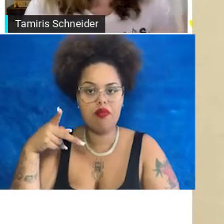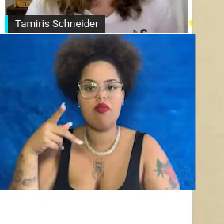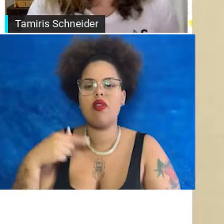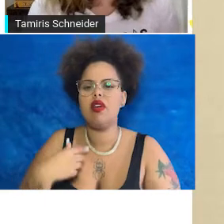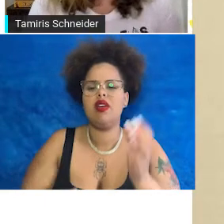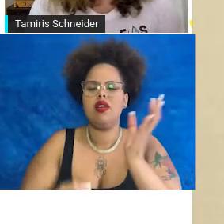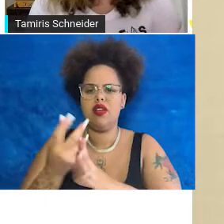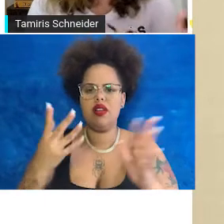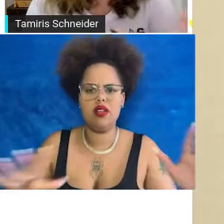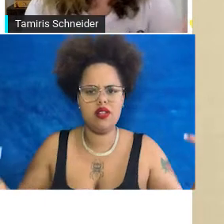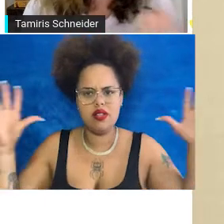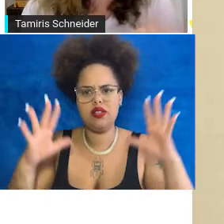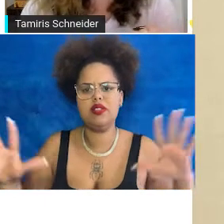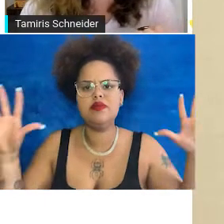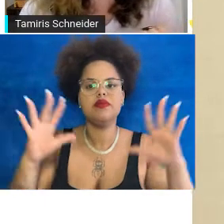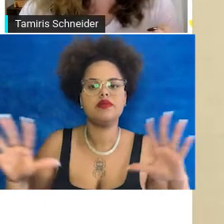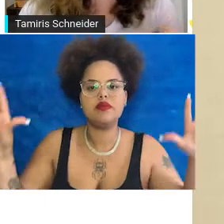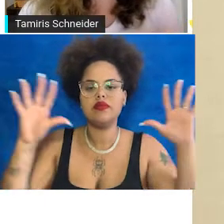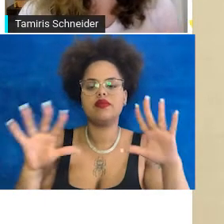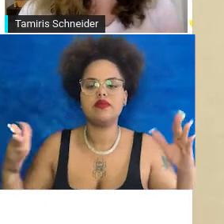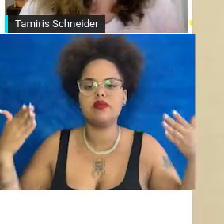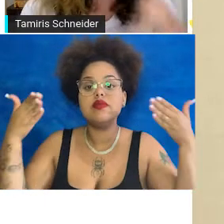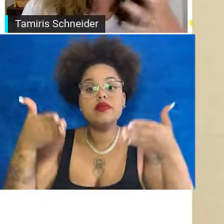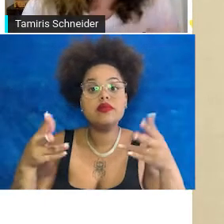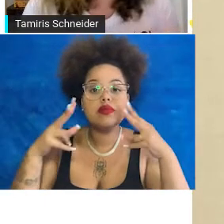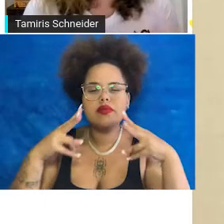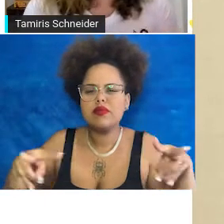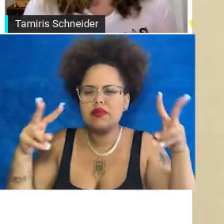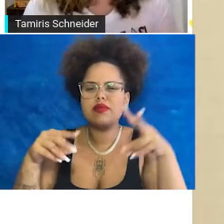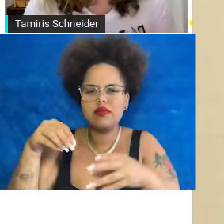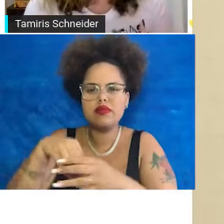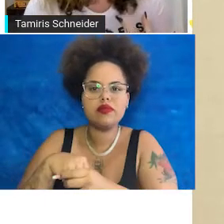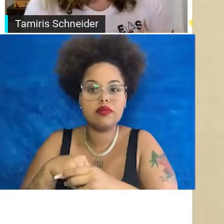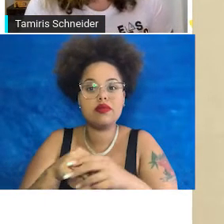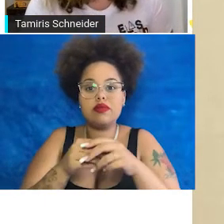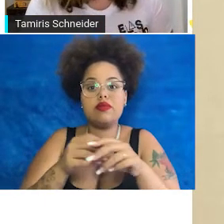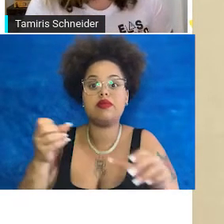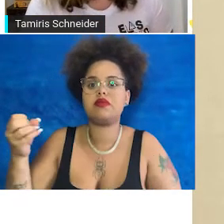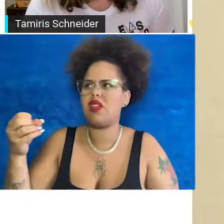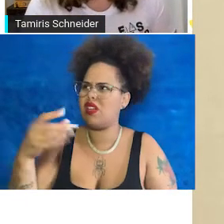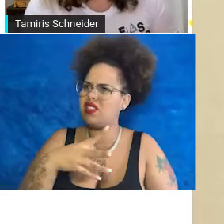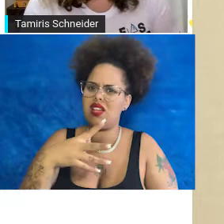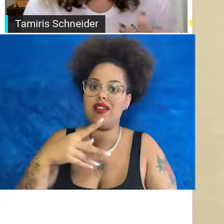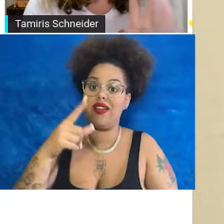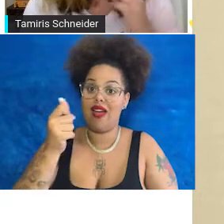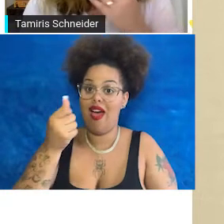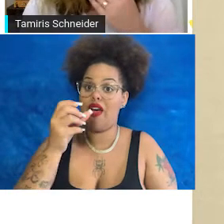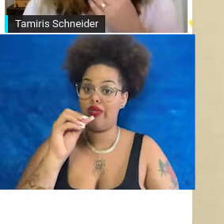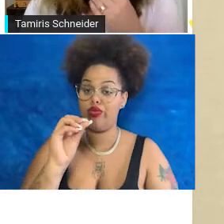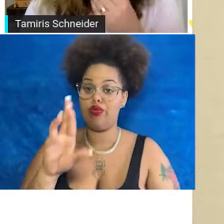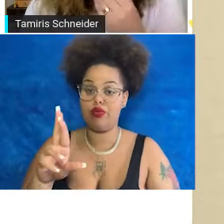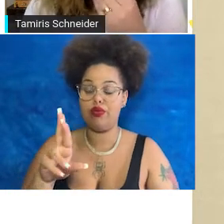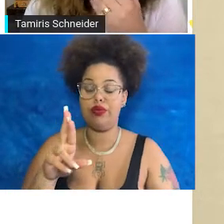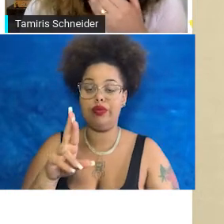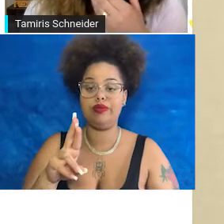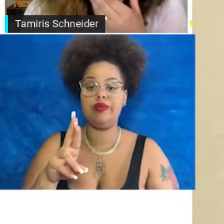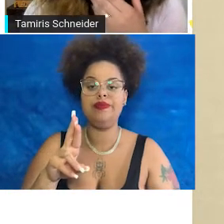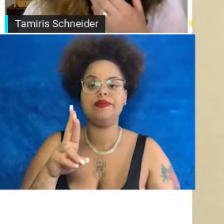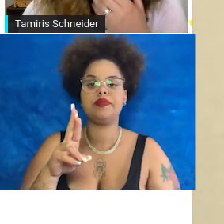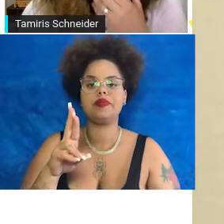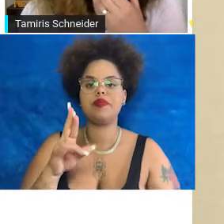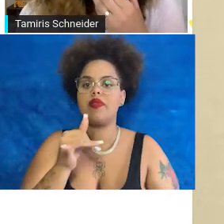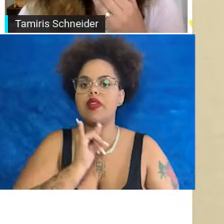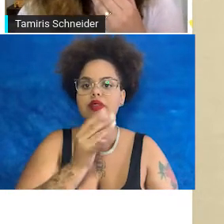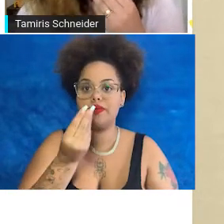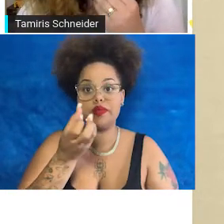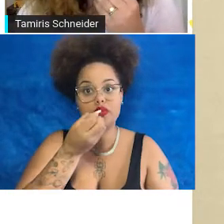um cenário para trazer o espectador para dentro dessa realidade do ator, né? Então, um exemplo muito bom